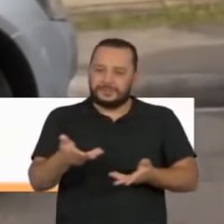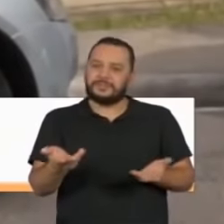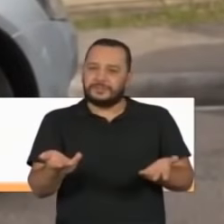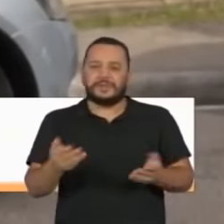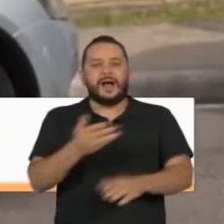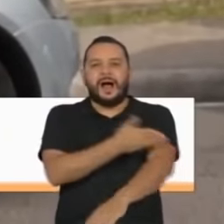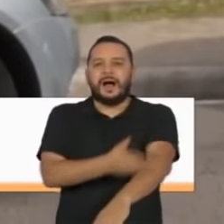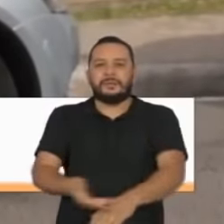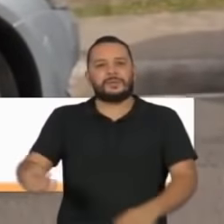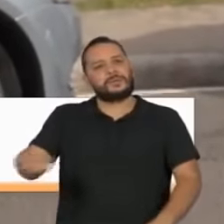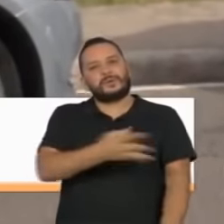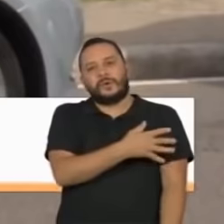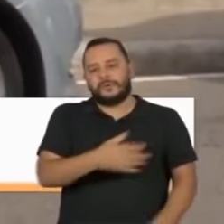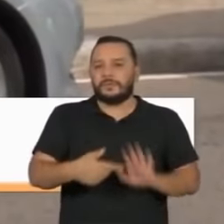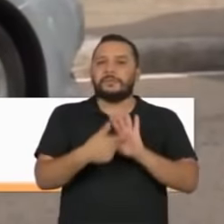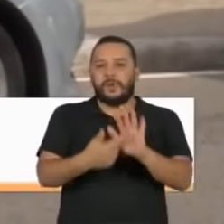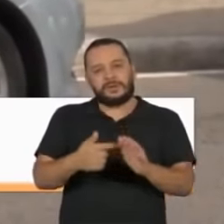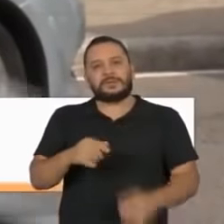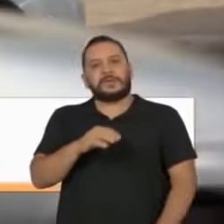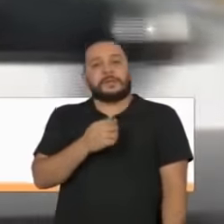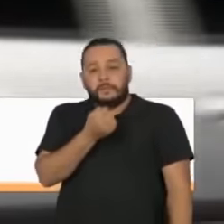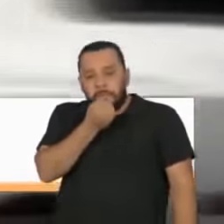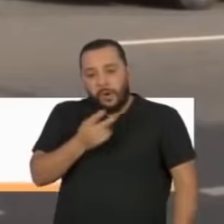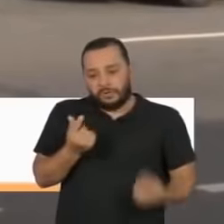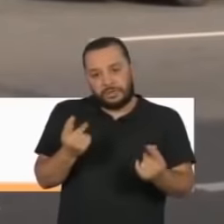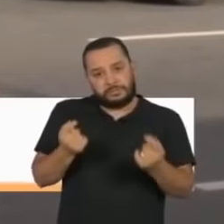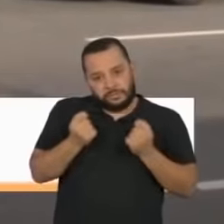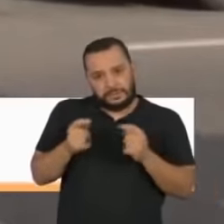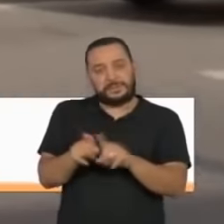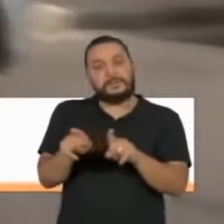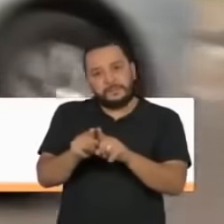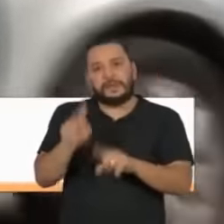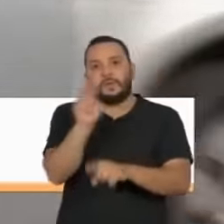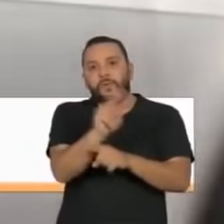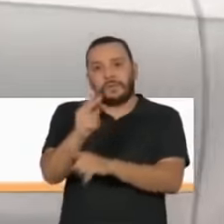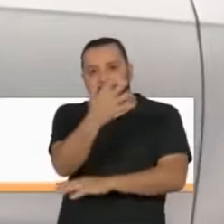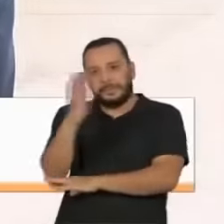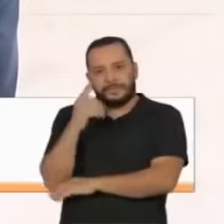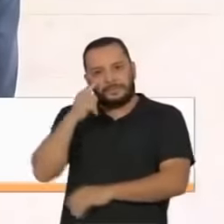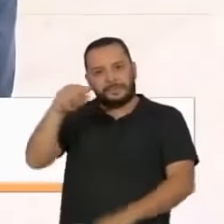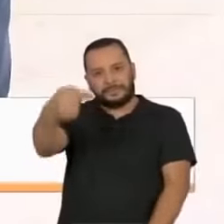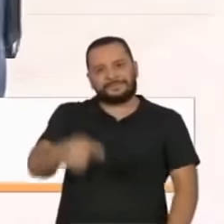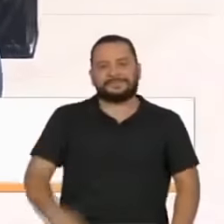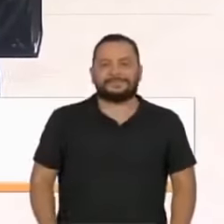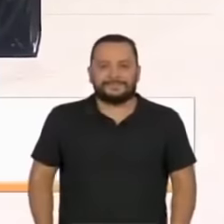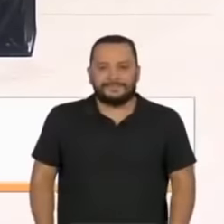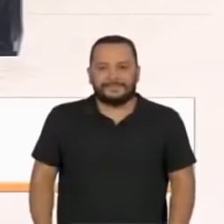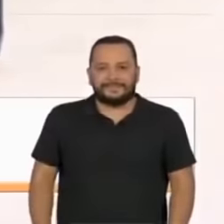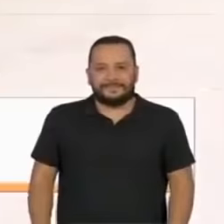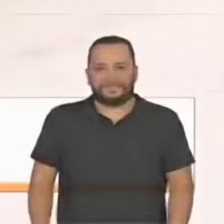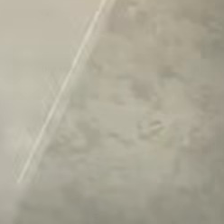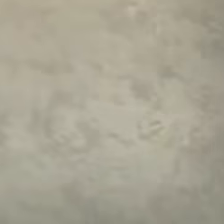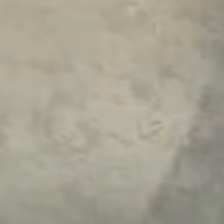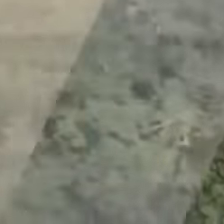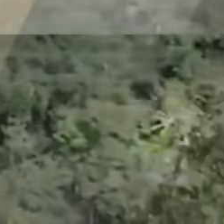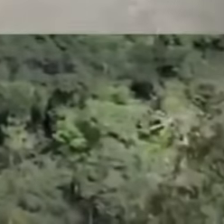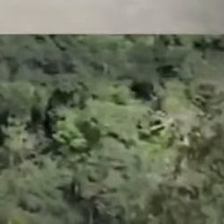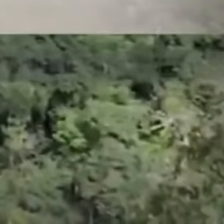novos hábitos que refletem no bolso e também no meio ambiente. A gente volta já já.